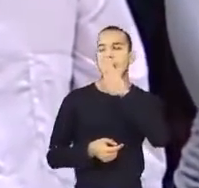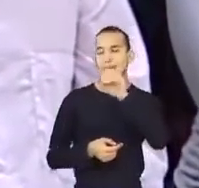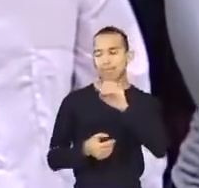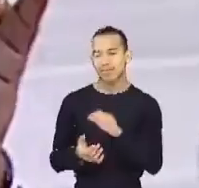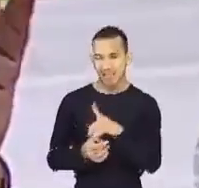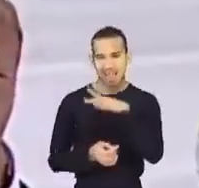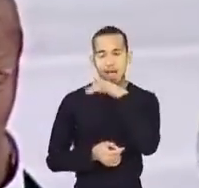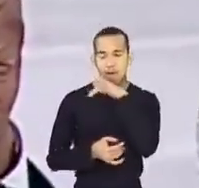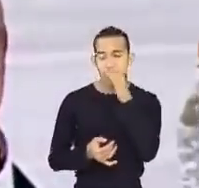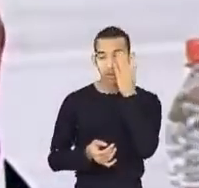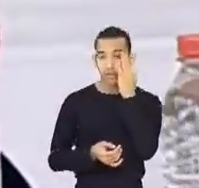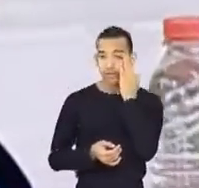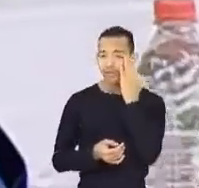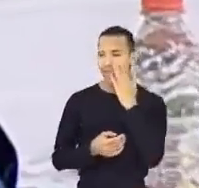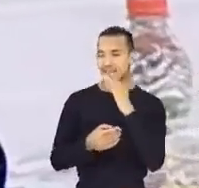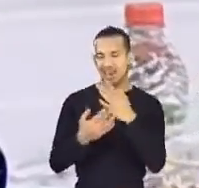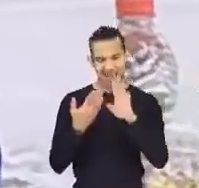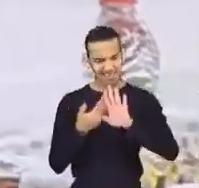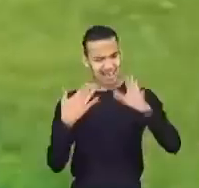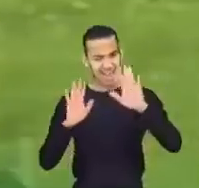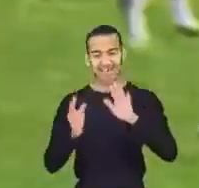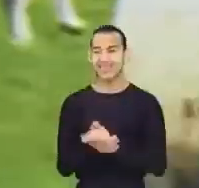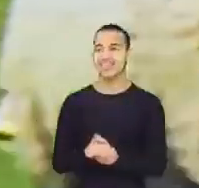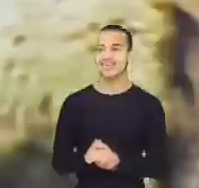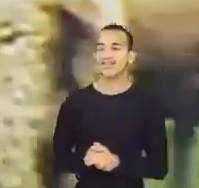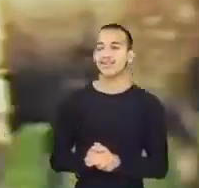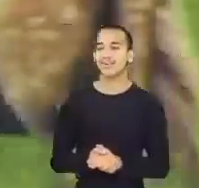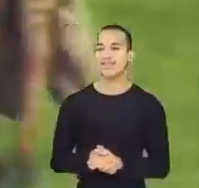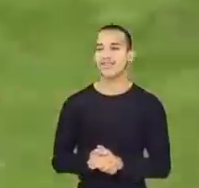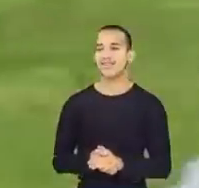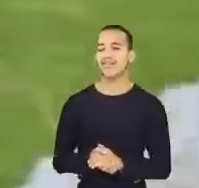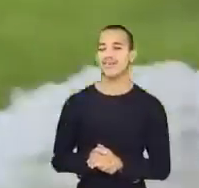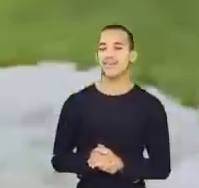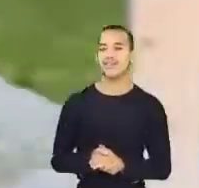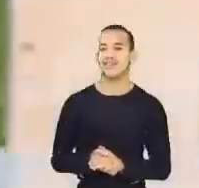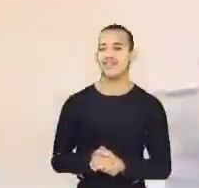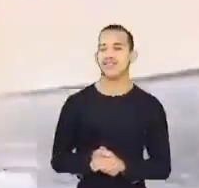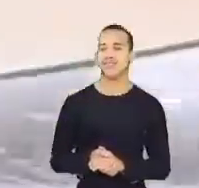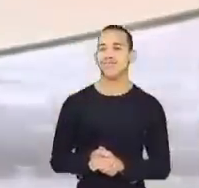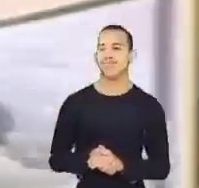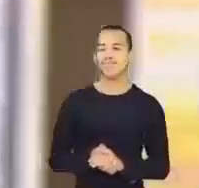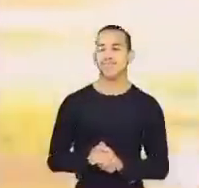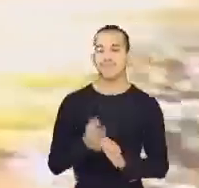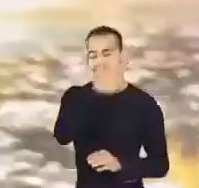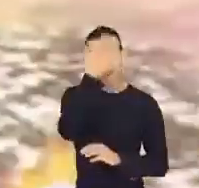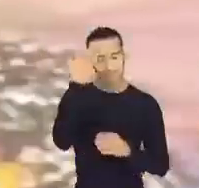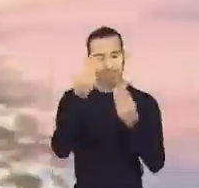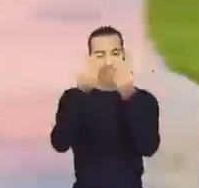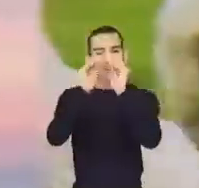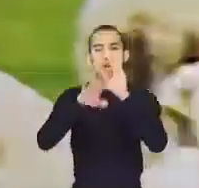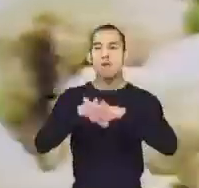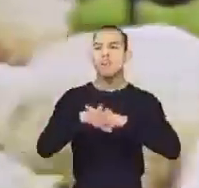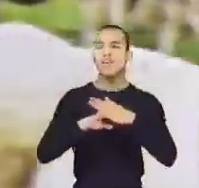É ruim. Sai do meu pé, rapaz. Sai daí. Sai daí, ô bruxo. O sujeito botou lá assim, ó, botou